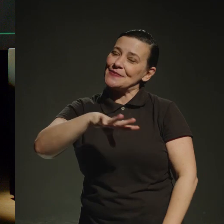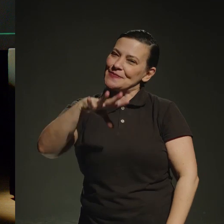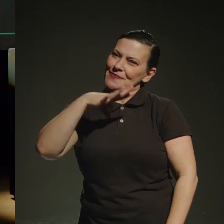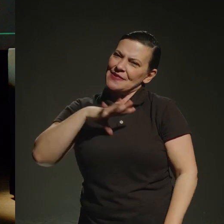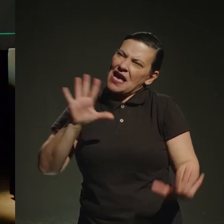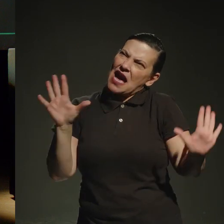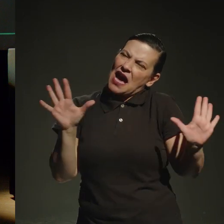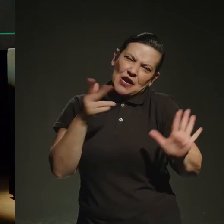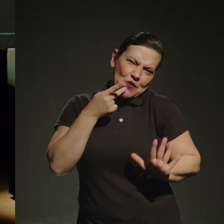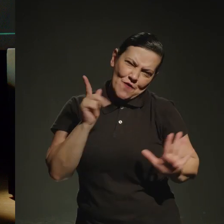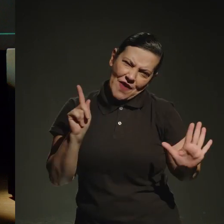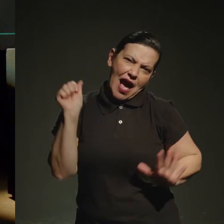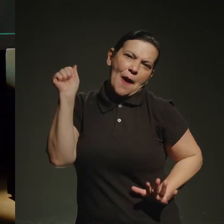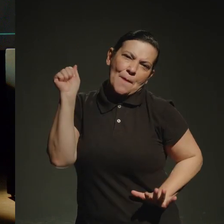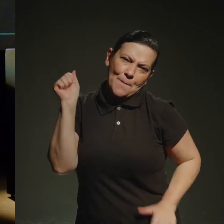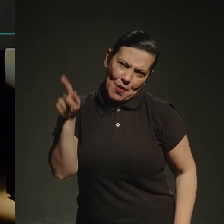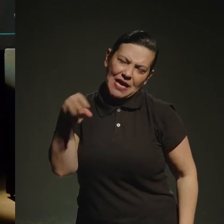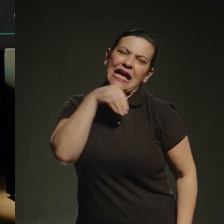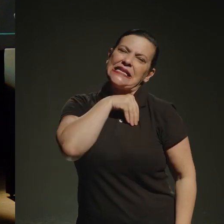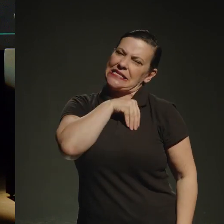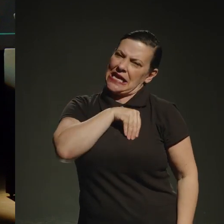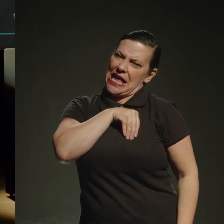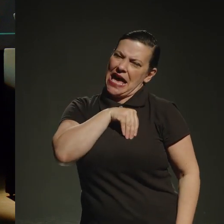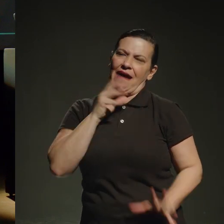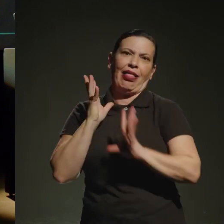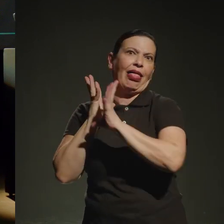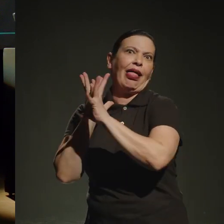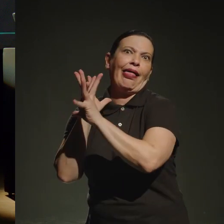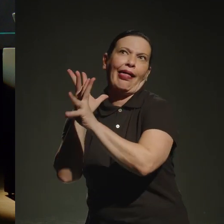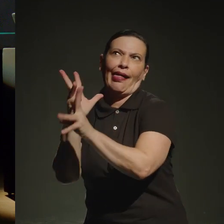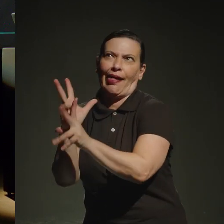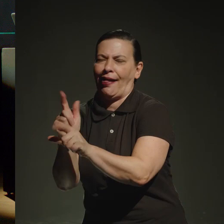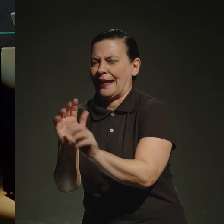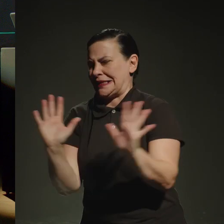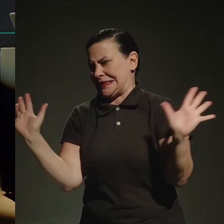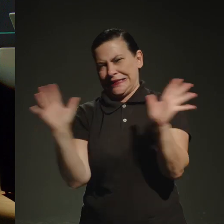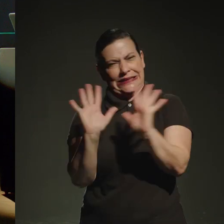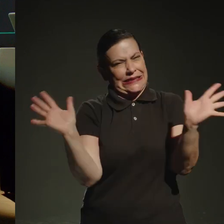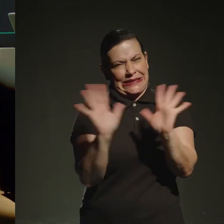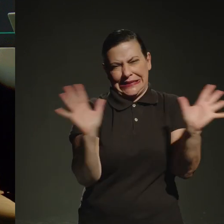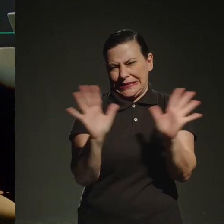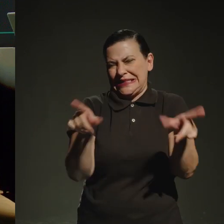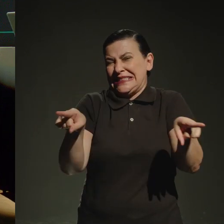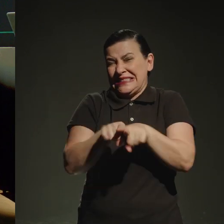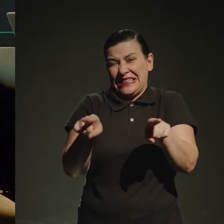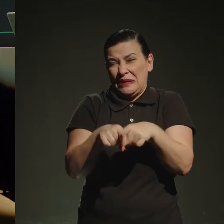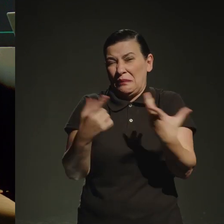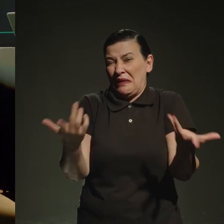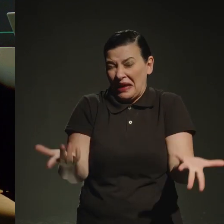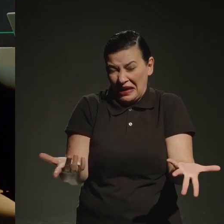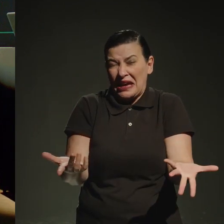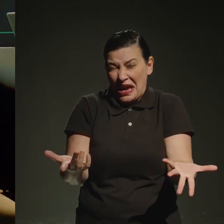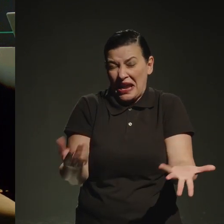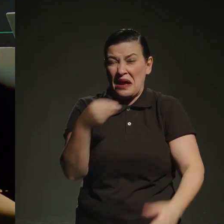Aposentado. Que bela palavra! Olha, deve ser uma das mais lindas da